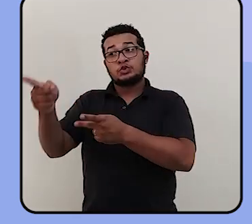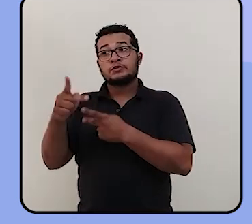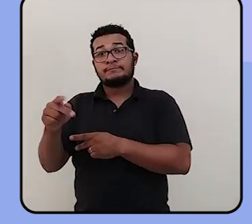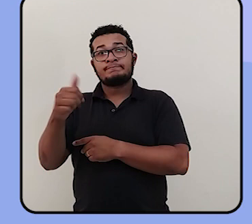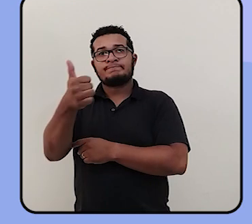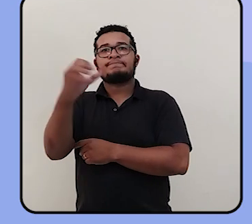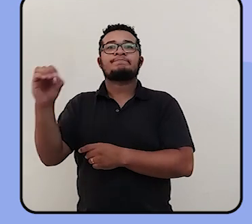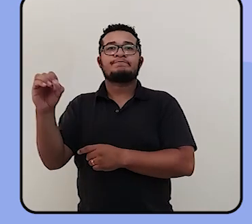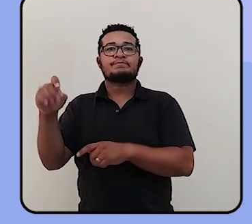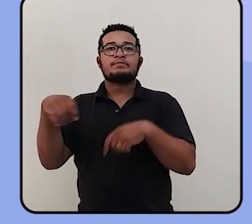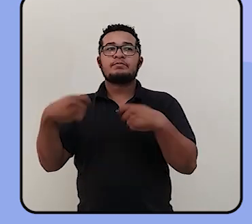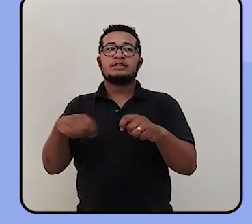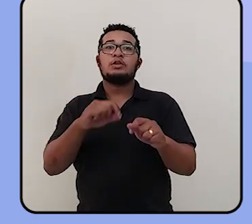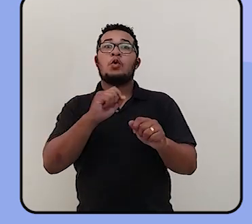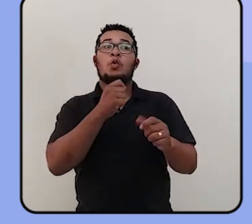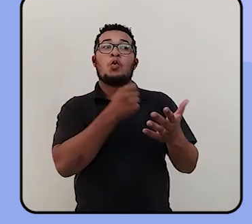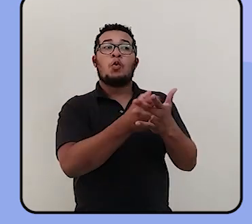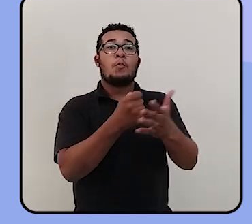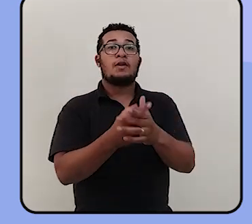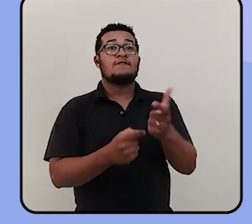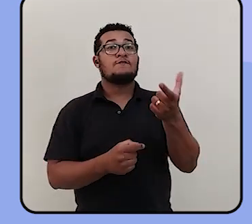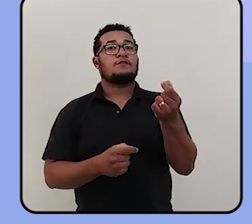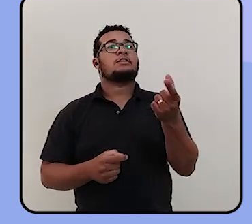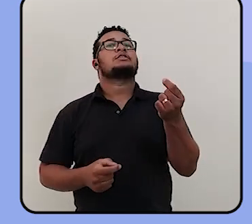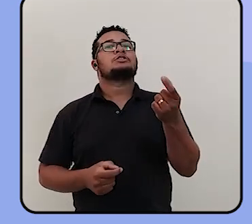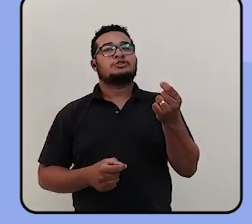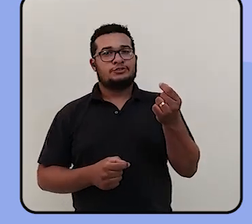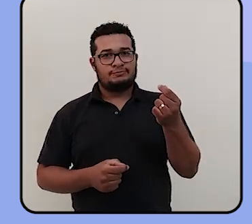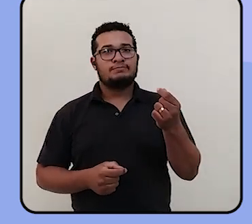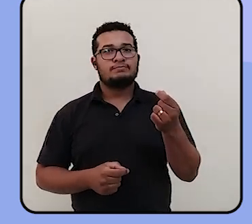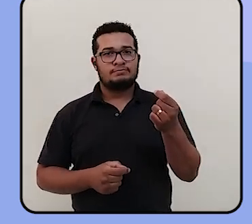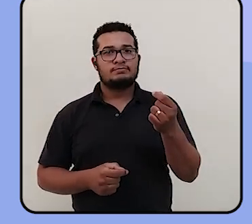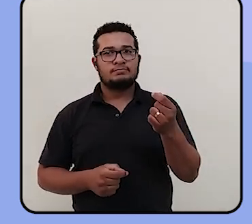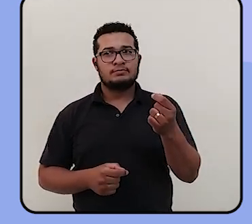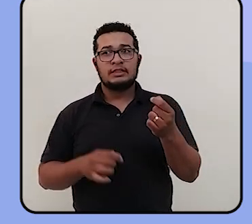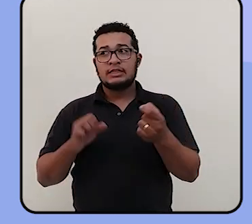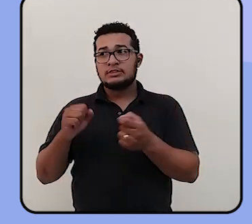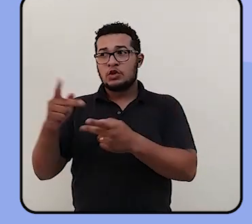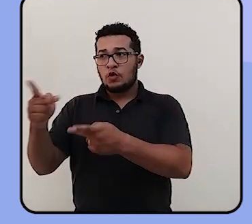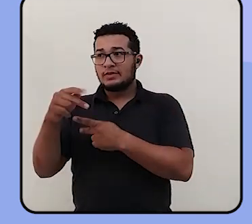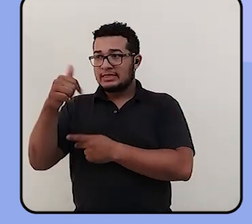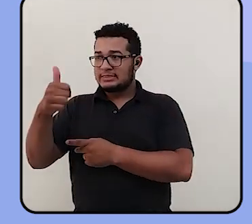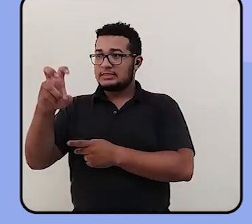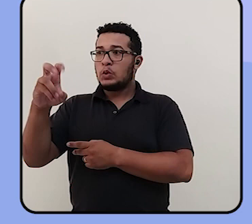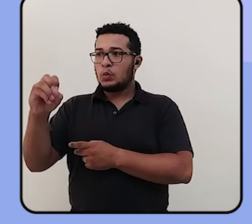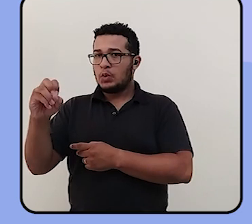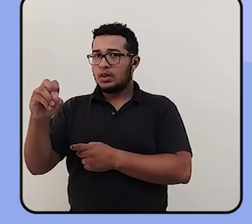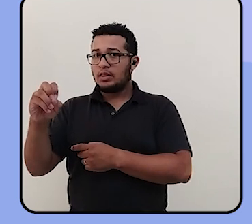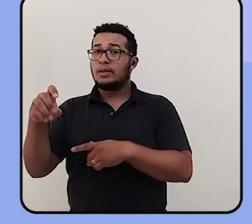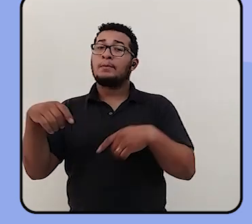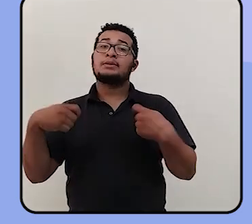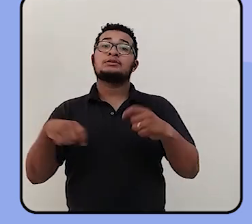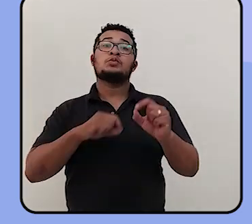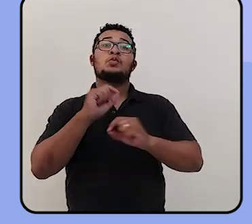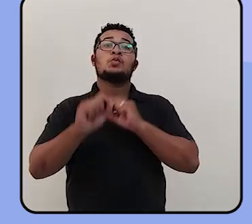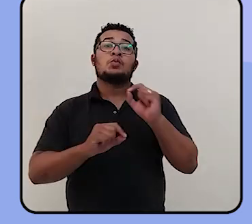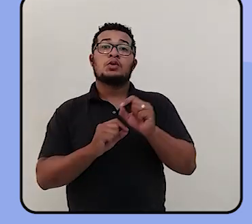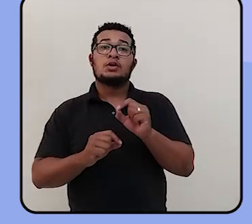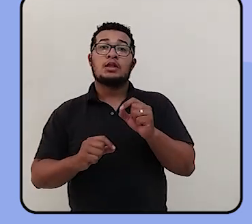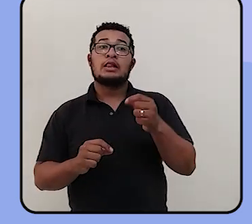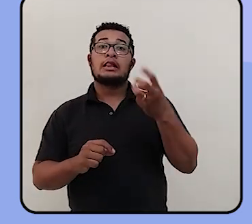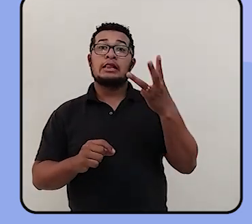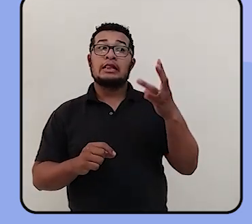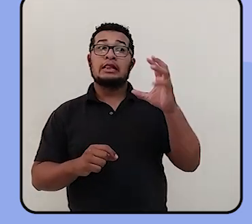convidar 100 pessoas, aí você vai precisar comprar 20 quilos de carne. E se convidar 150, então você